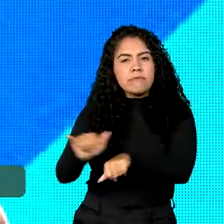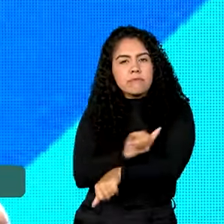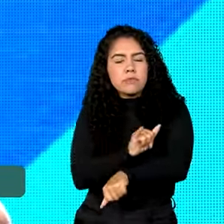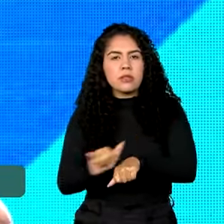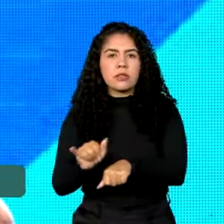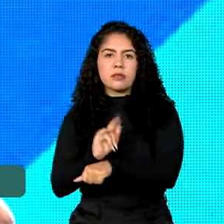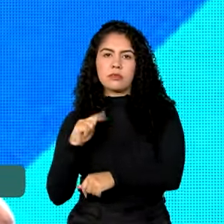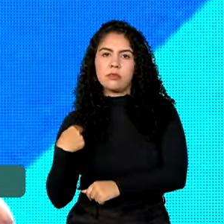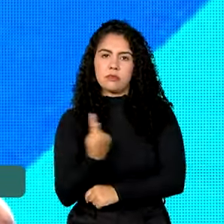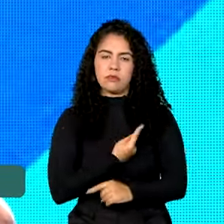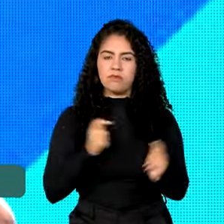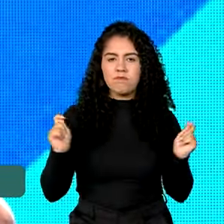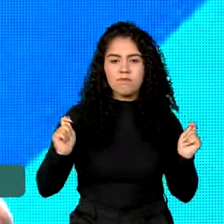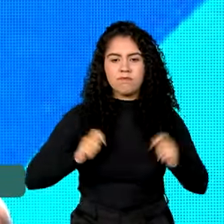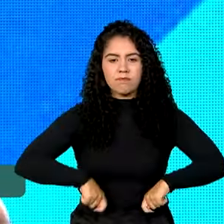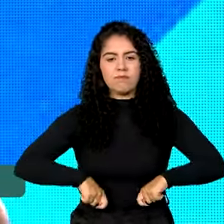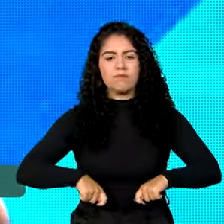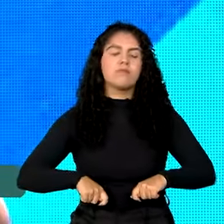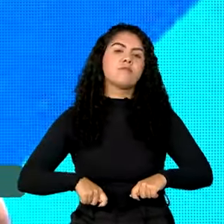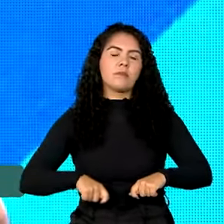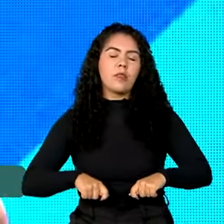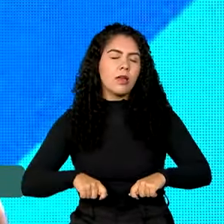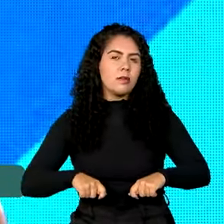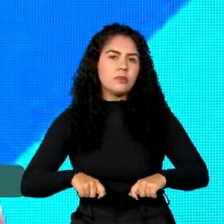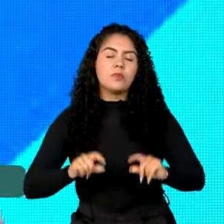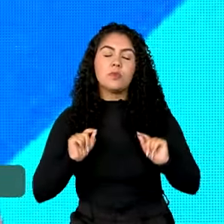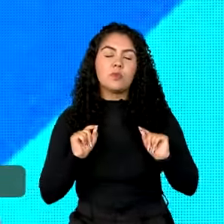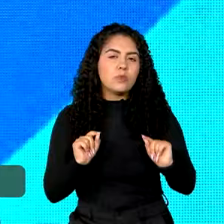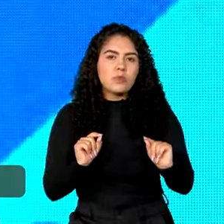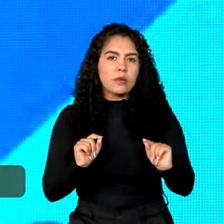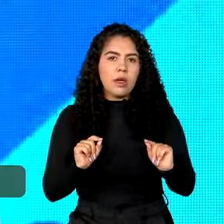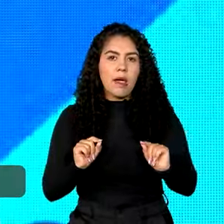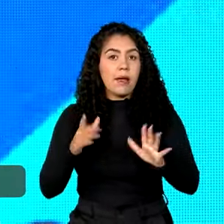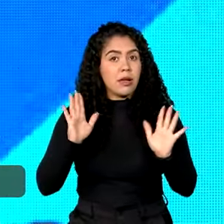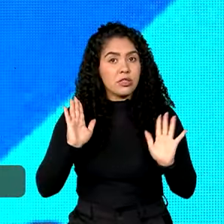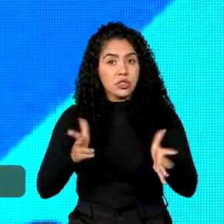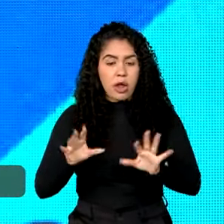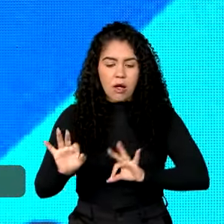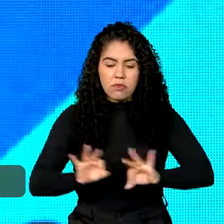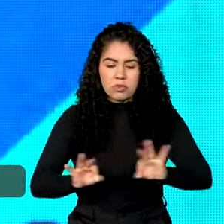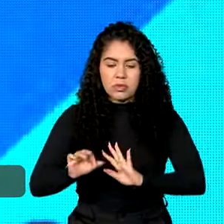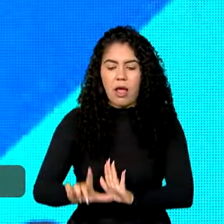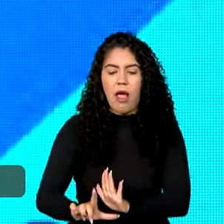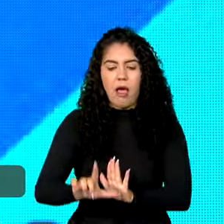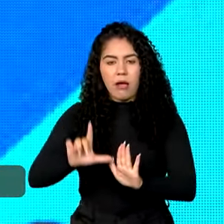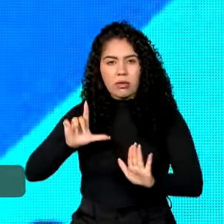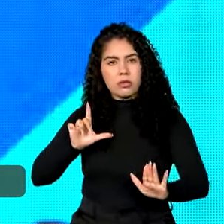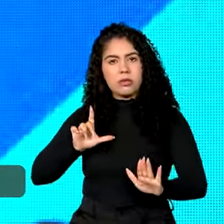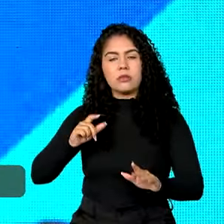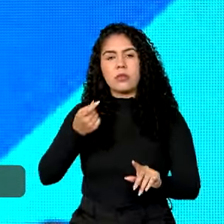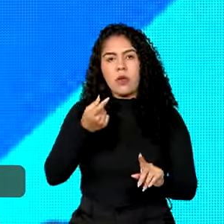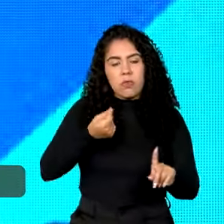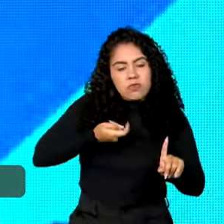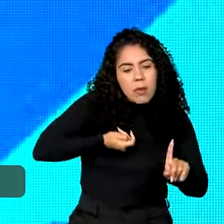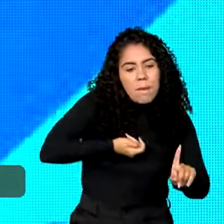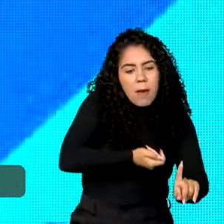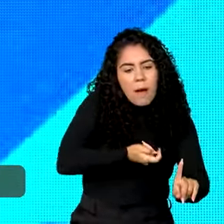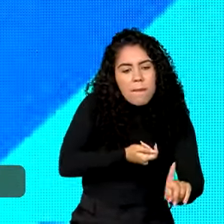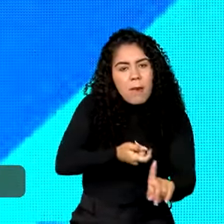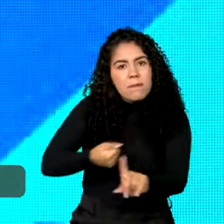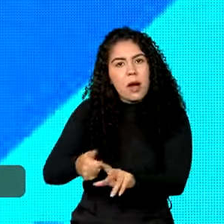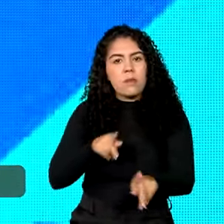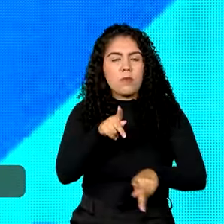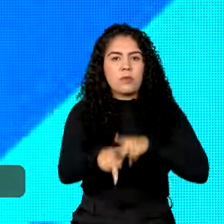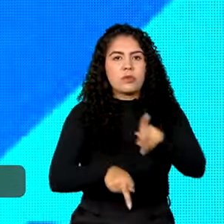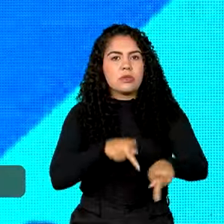nós possamos, no máximo possível, antecipar esses benefícios para a população, para